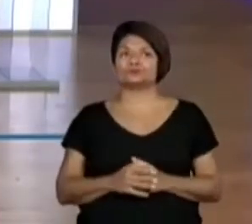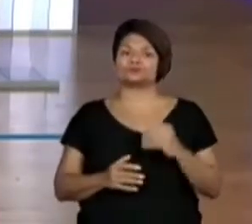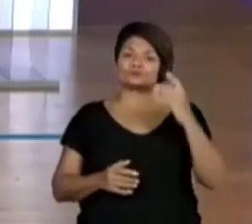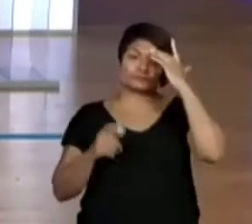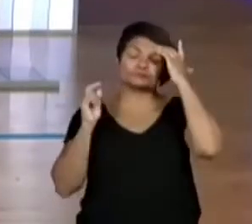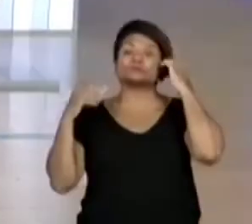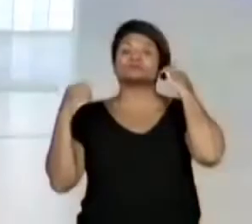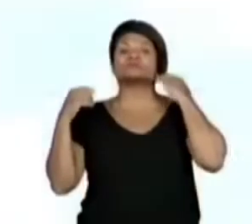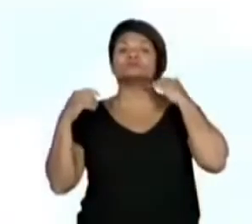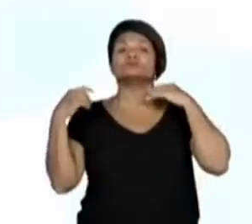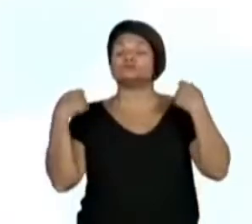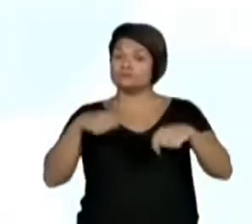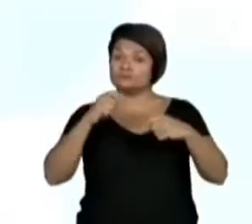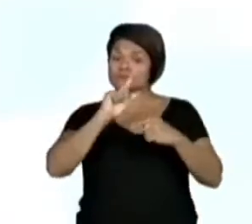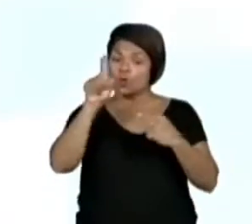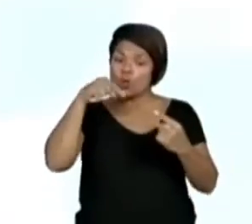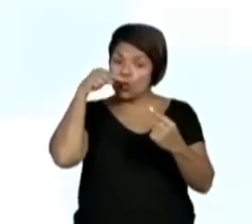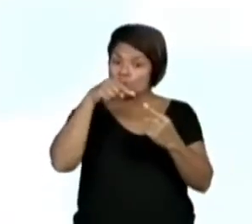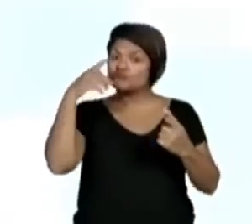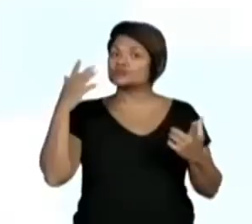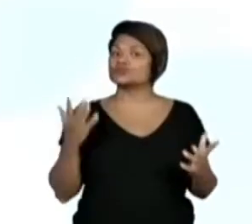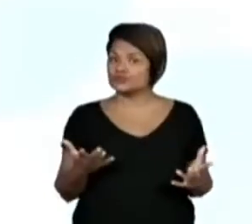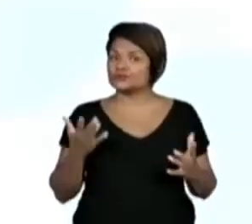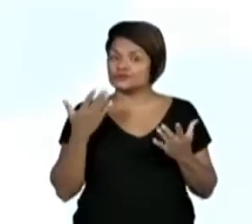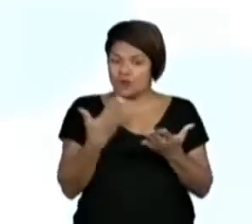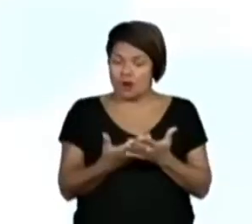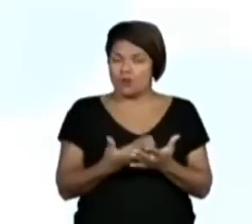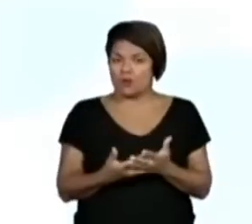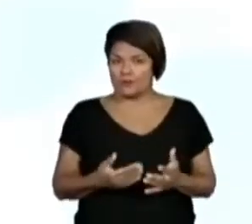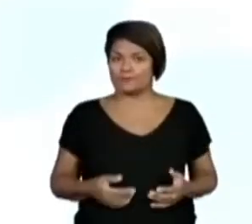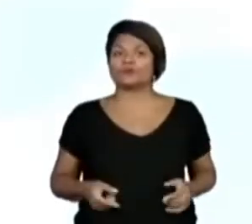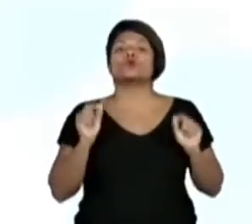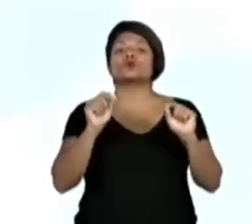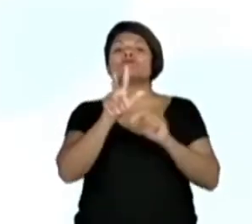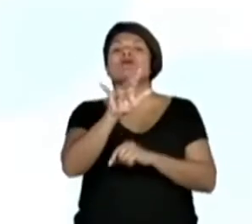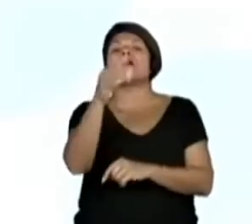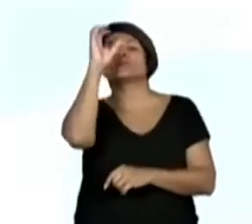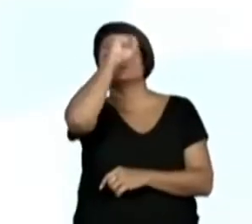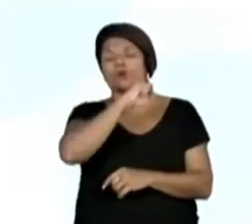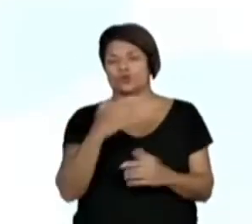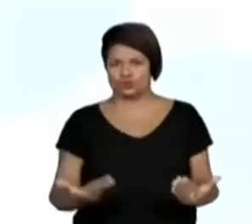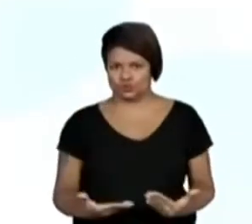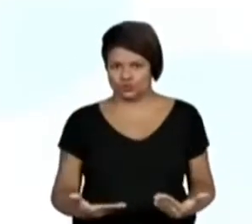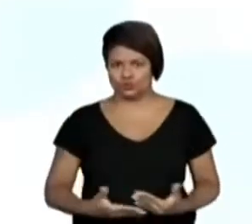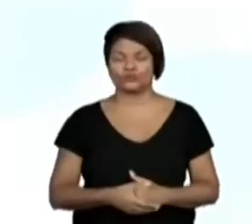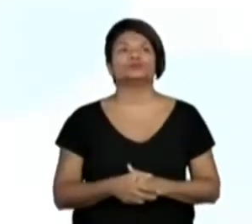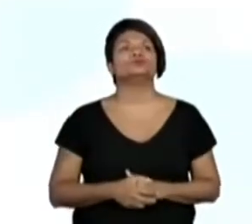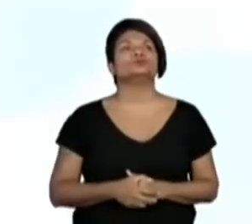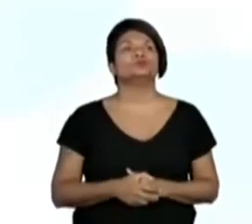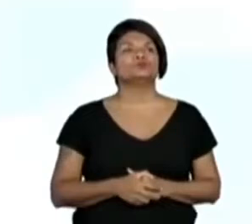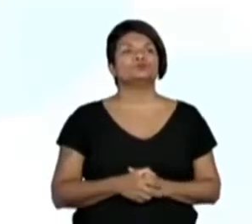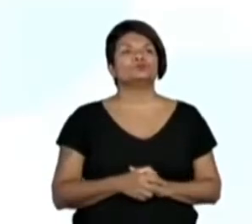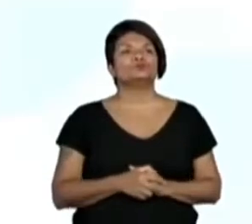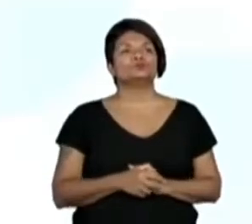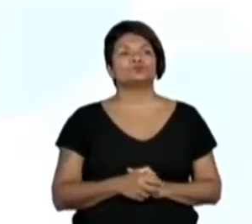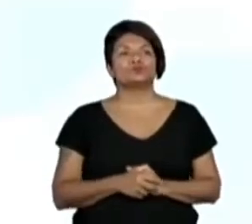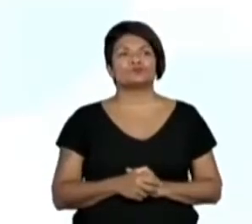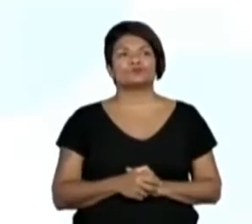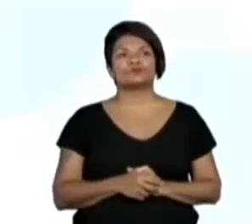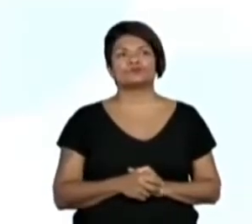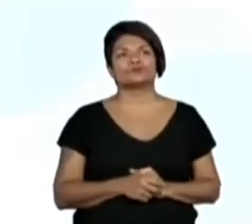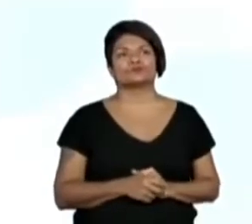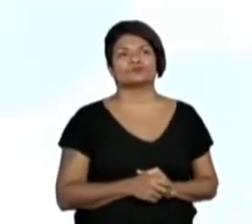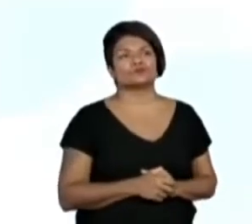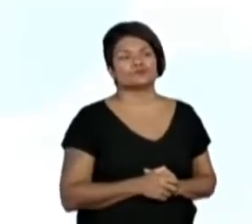ser bem objetivo nessa aula, crianças. O que a gente vai aprender hoje? Olha só, para decidir quais